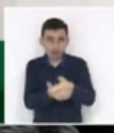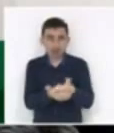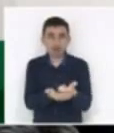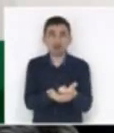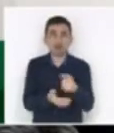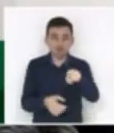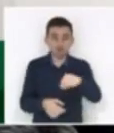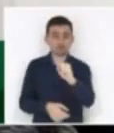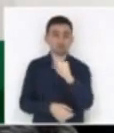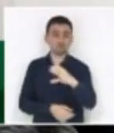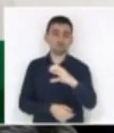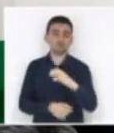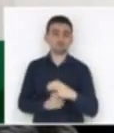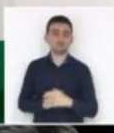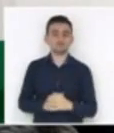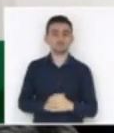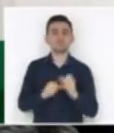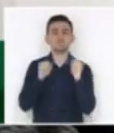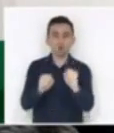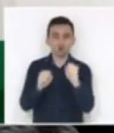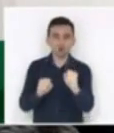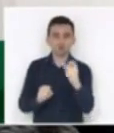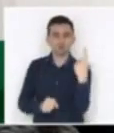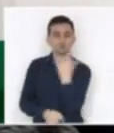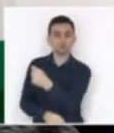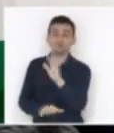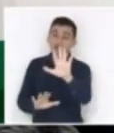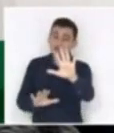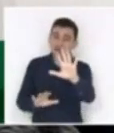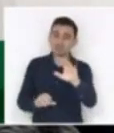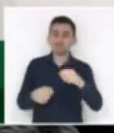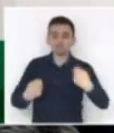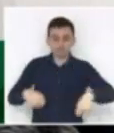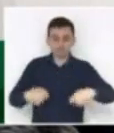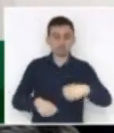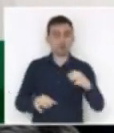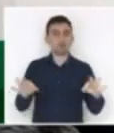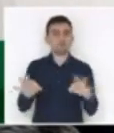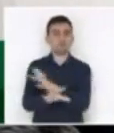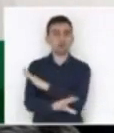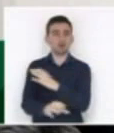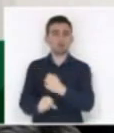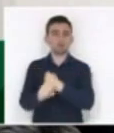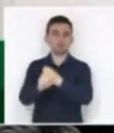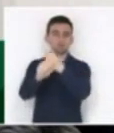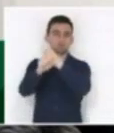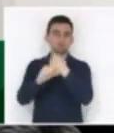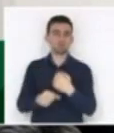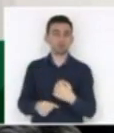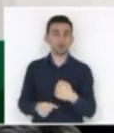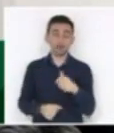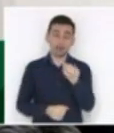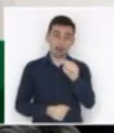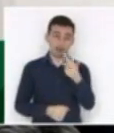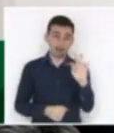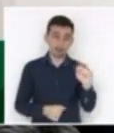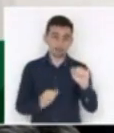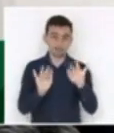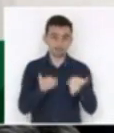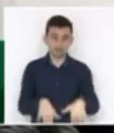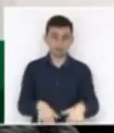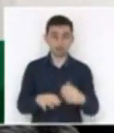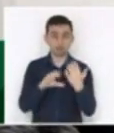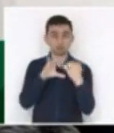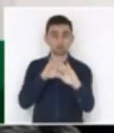correr, mas terão que terminar essa obra. Essa ata vai ser, assim que finalizada,